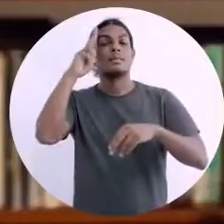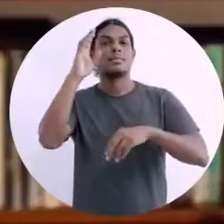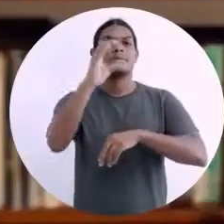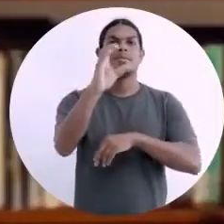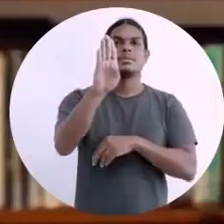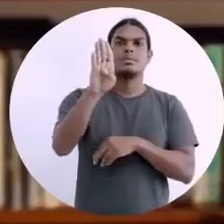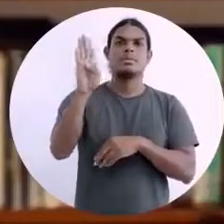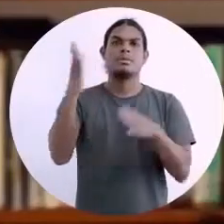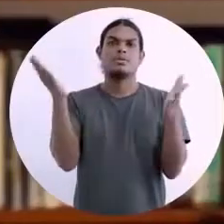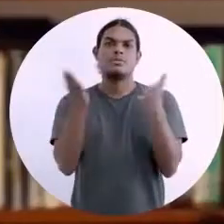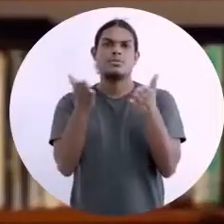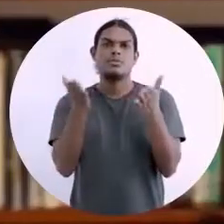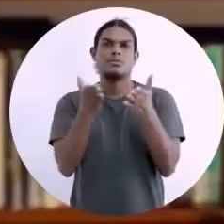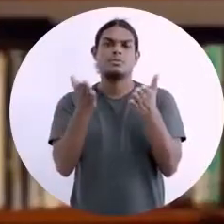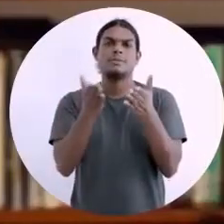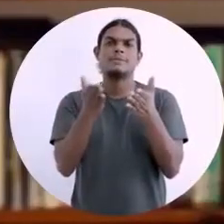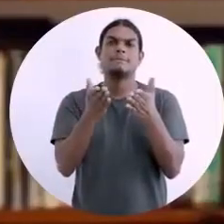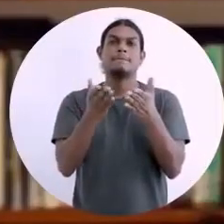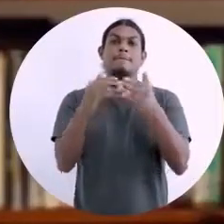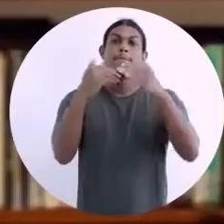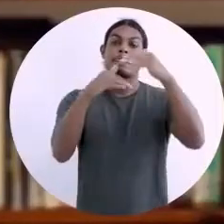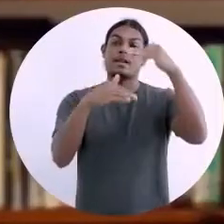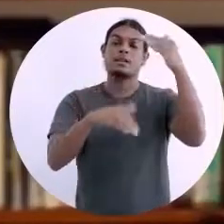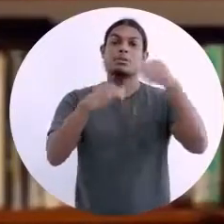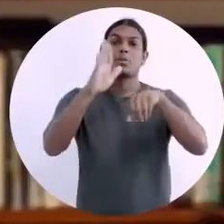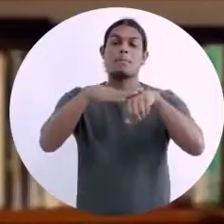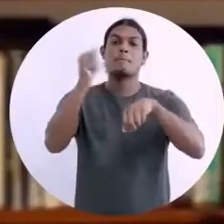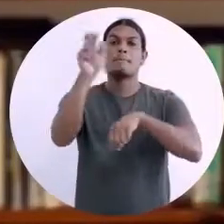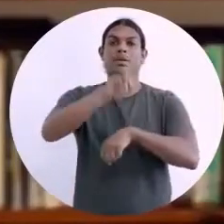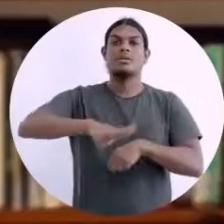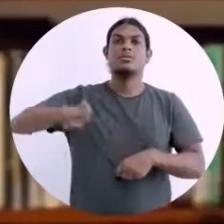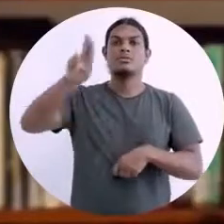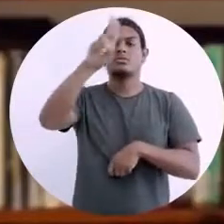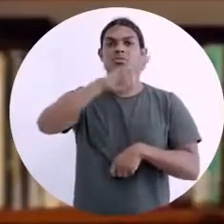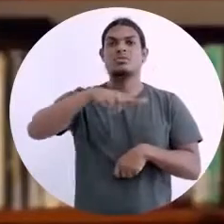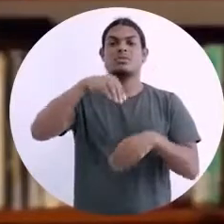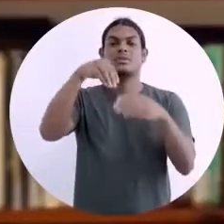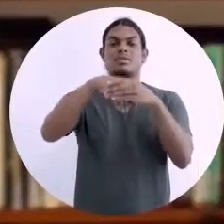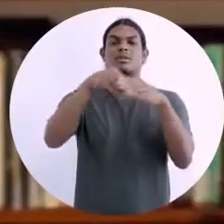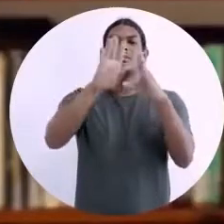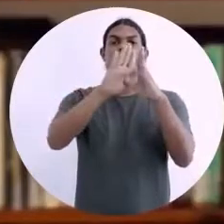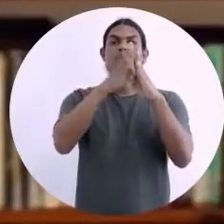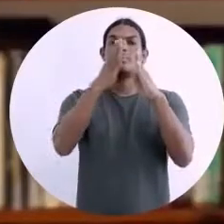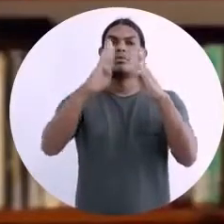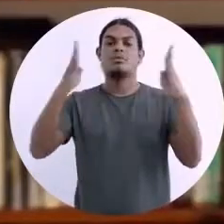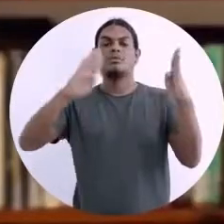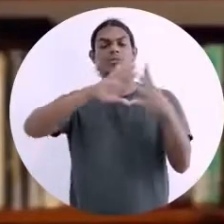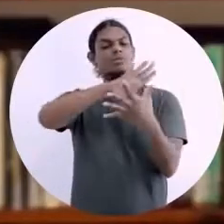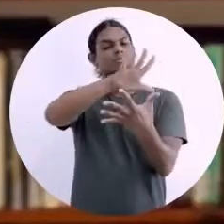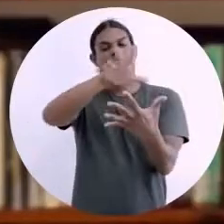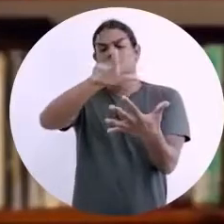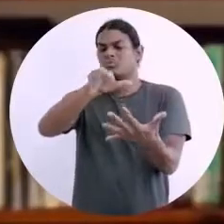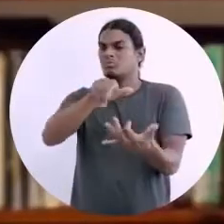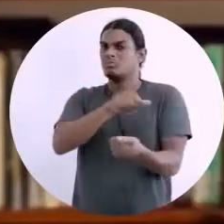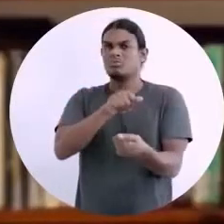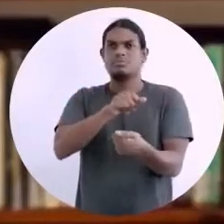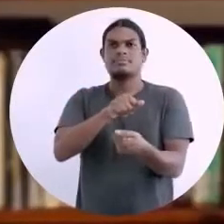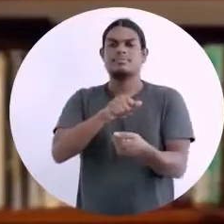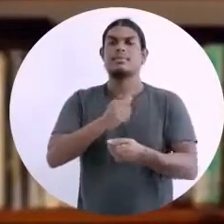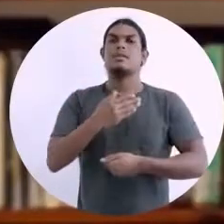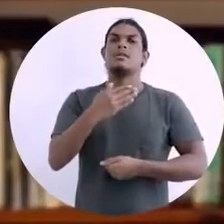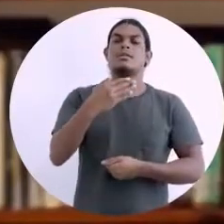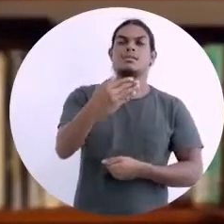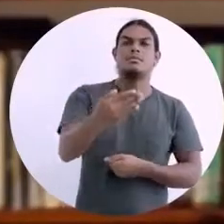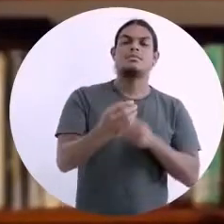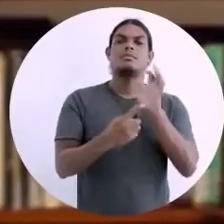hoje, que nós falamos agora, é a classificação mais usada em bibliotecas no mundo todo. Tá? Na próxima vamos falar de outra